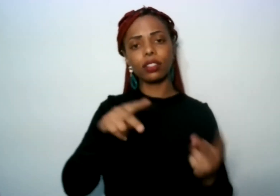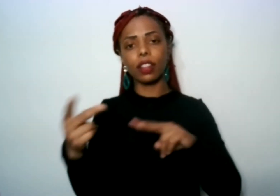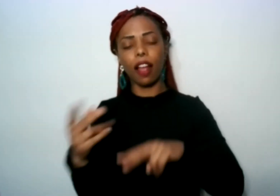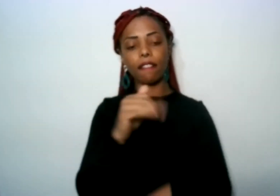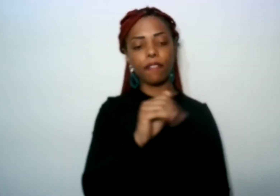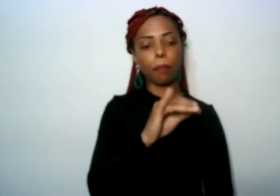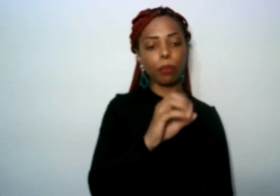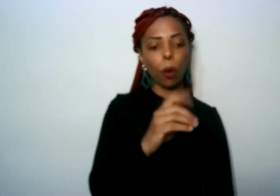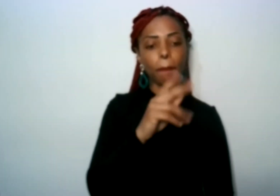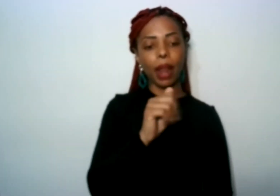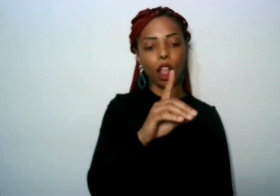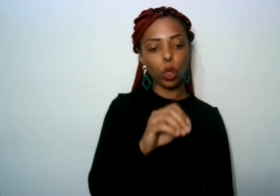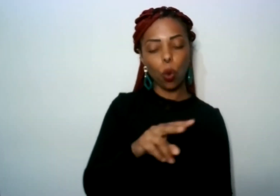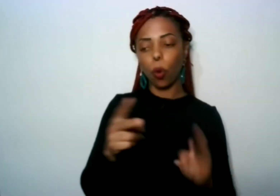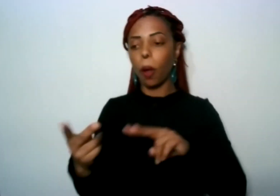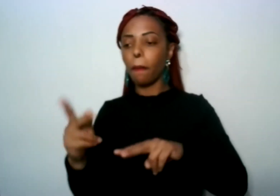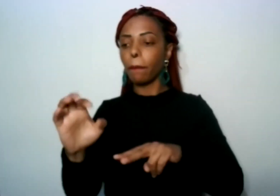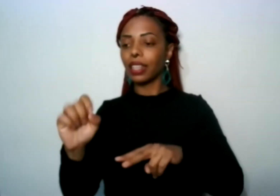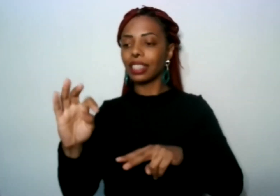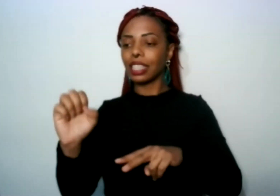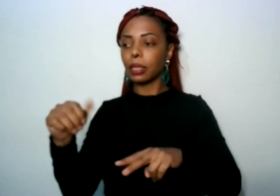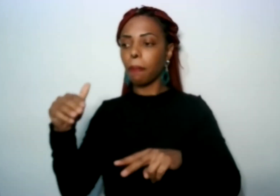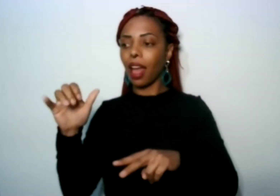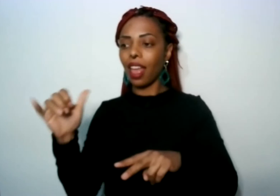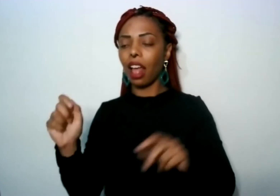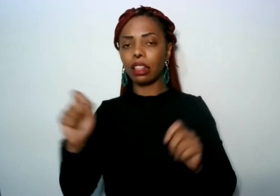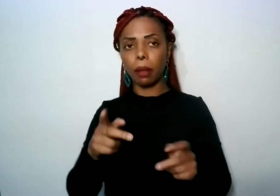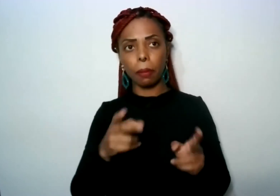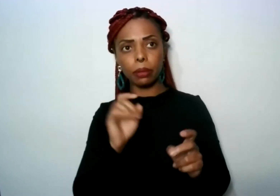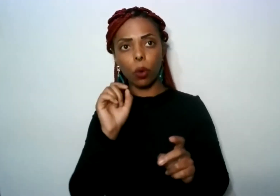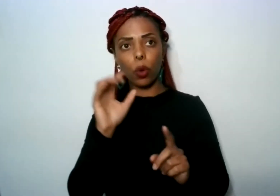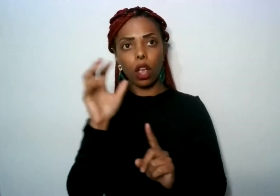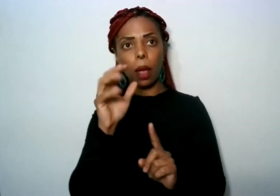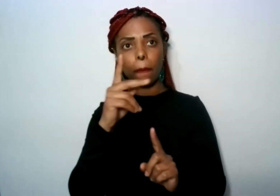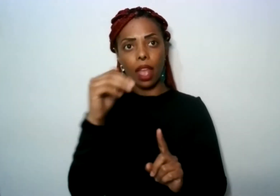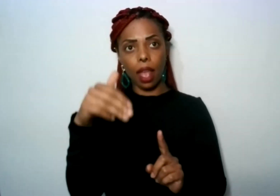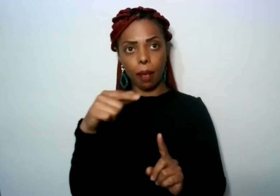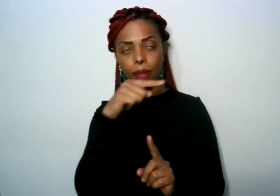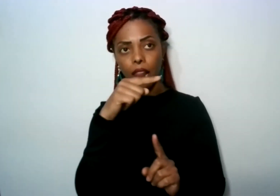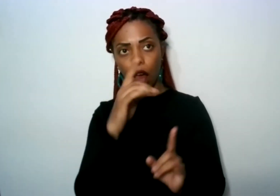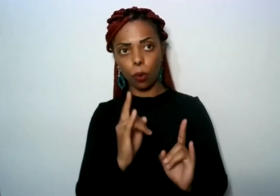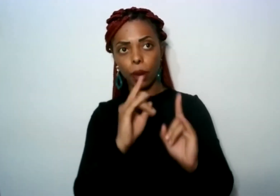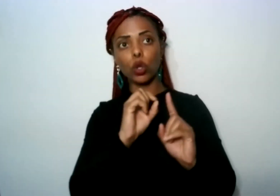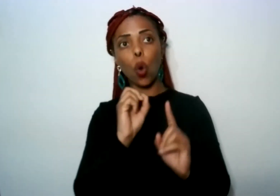Maia é possível ver as interferências do PM no edifício ou ele realizou literalmente o que foi